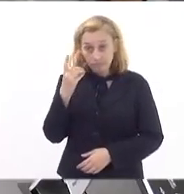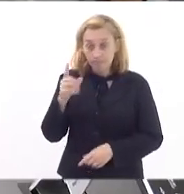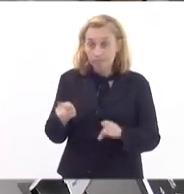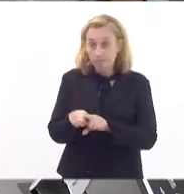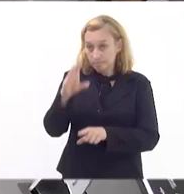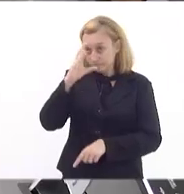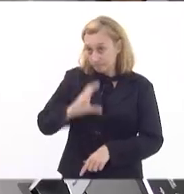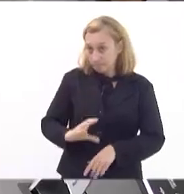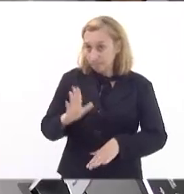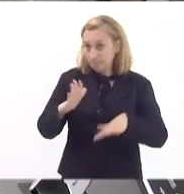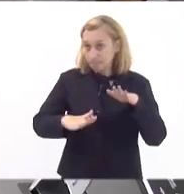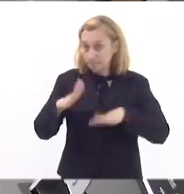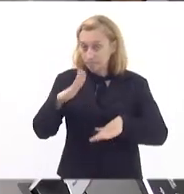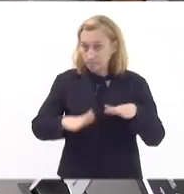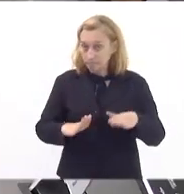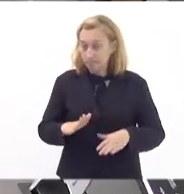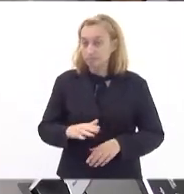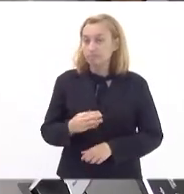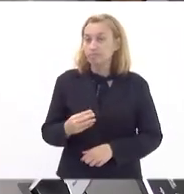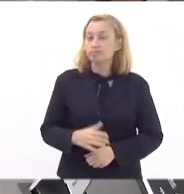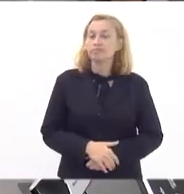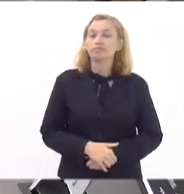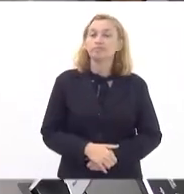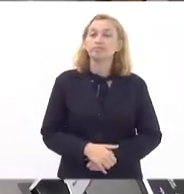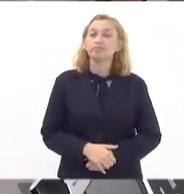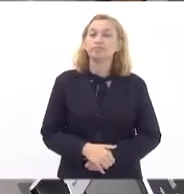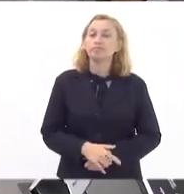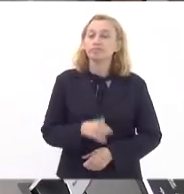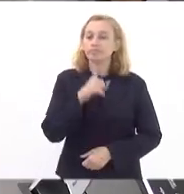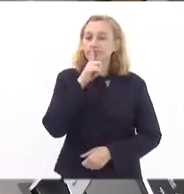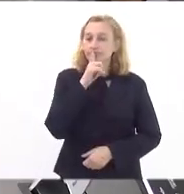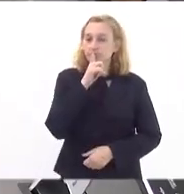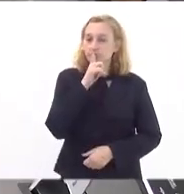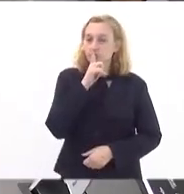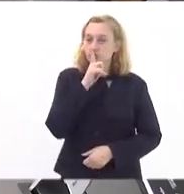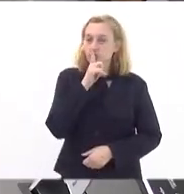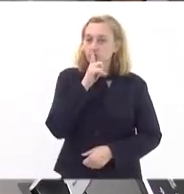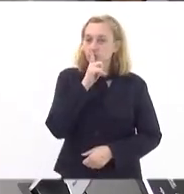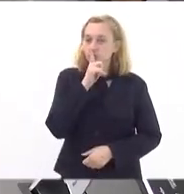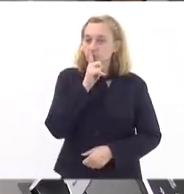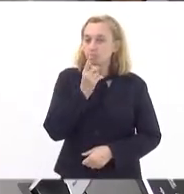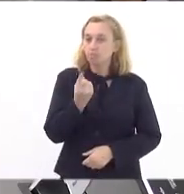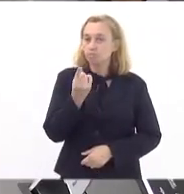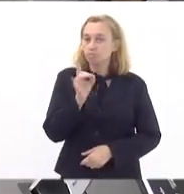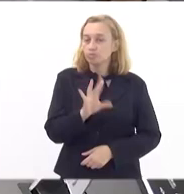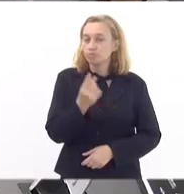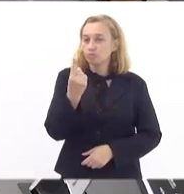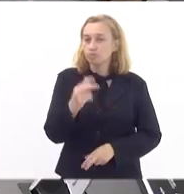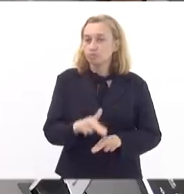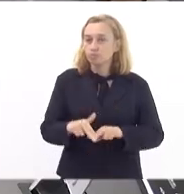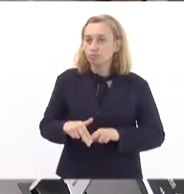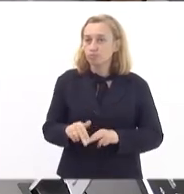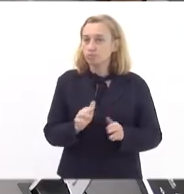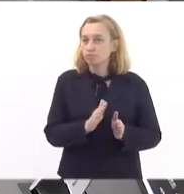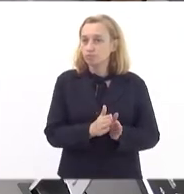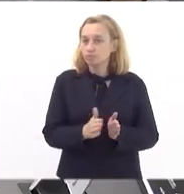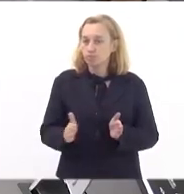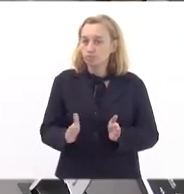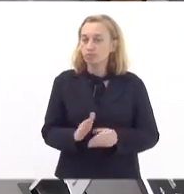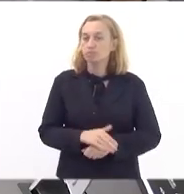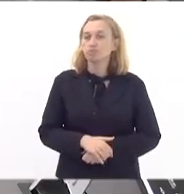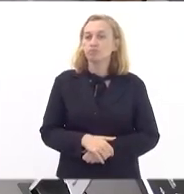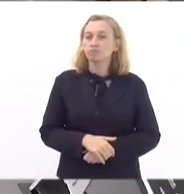em que eu estou nesse momento é o silêncio nosso foi só por uma questão de ordem da